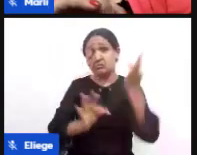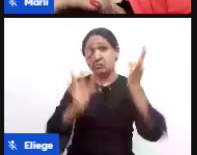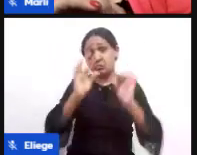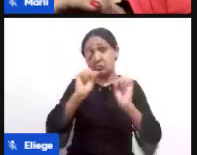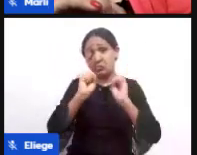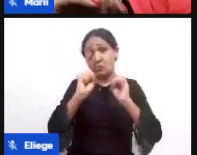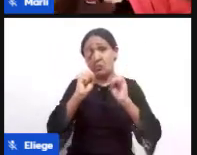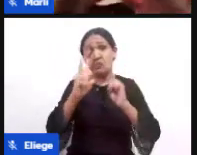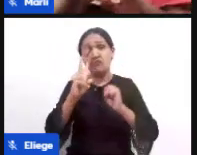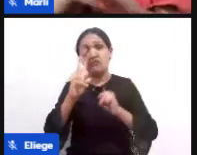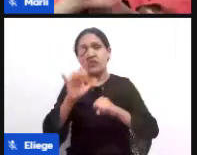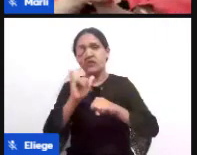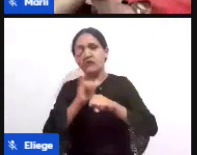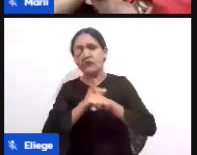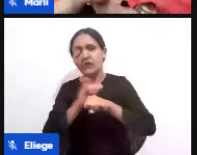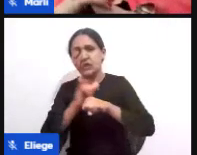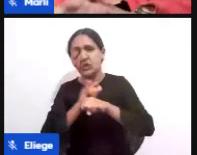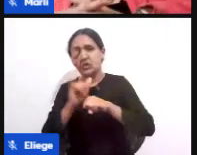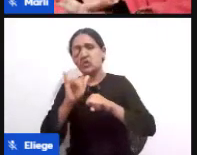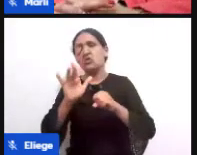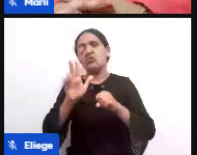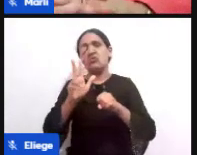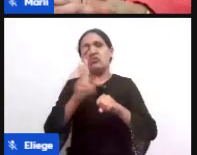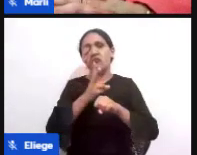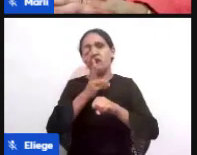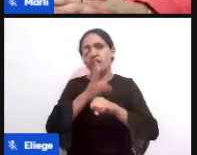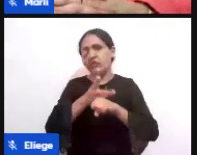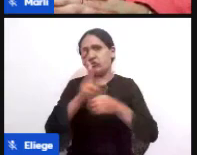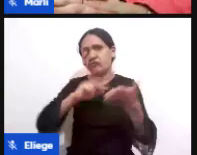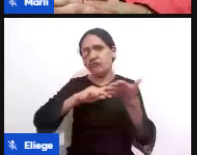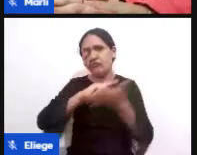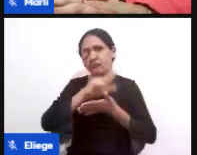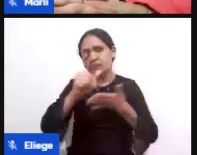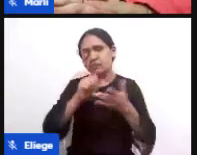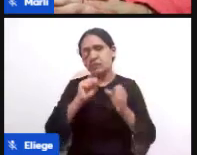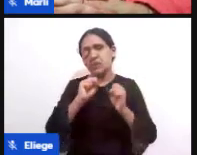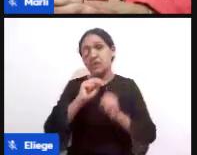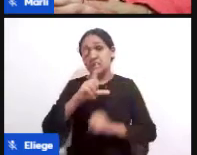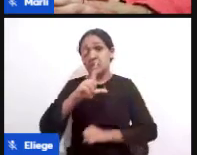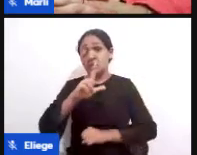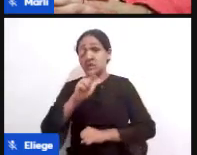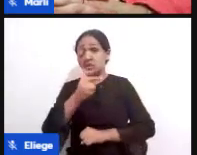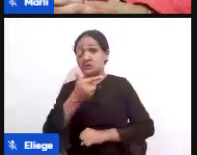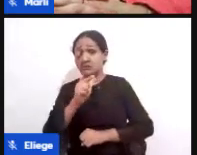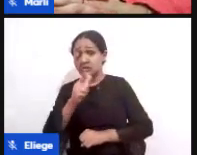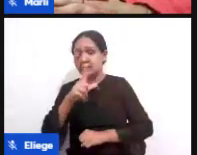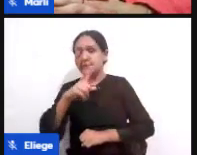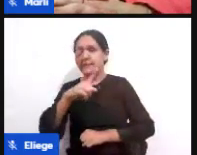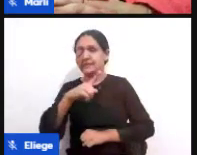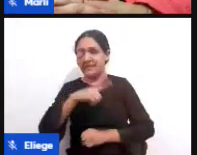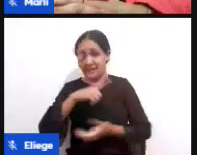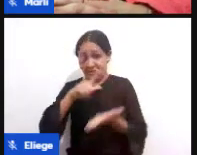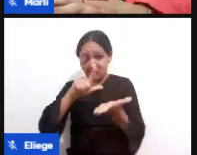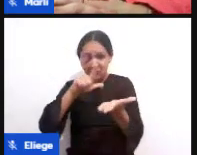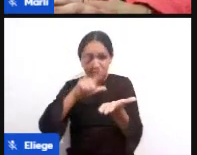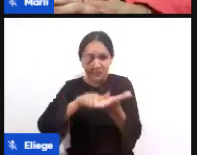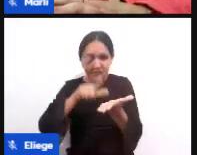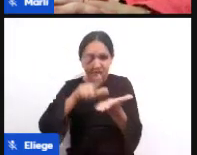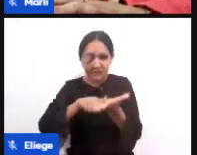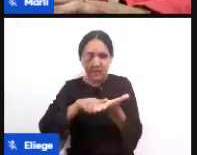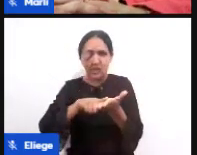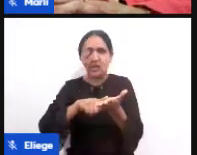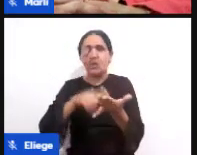que não têm acesso, eles têm as atividades aí, aqueles jogos impressos. Então, assim,